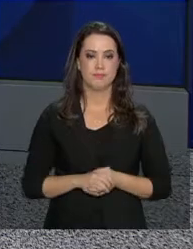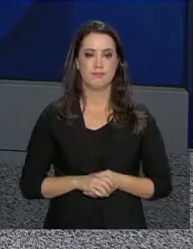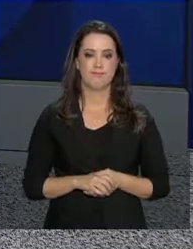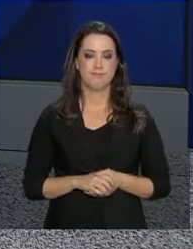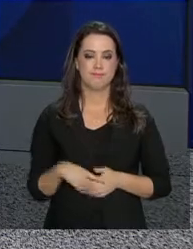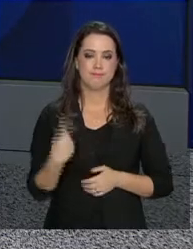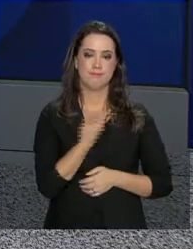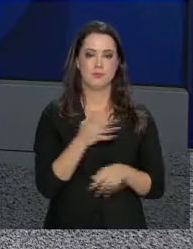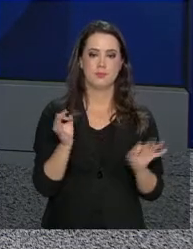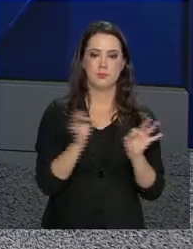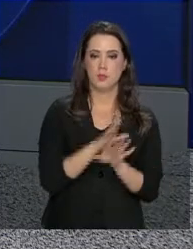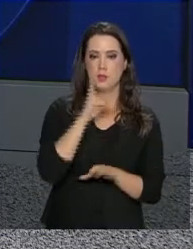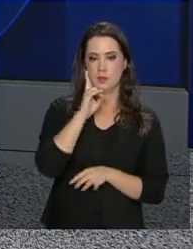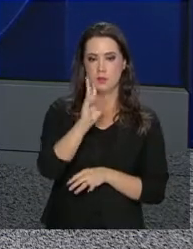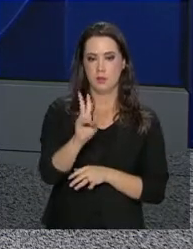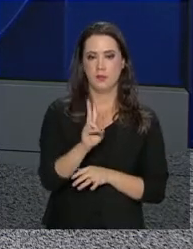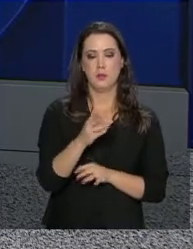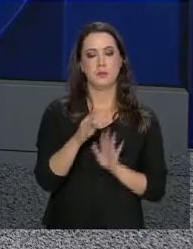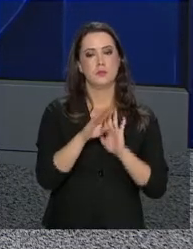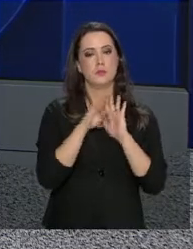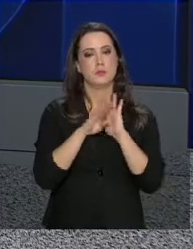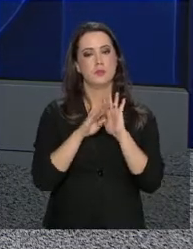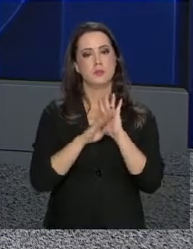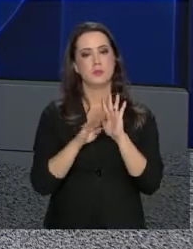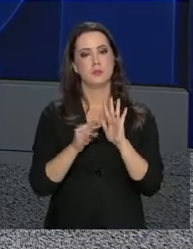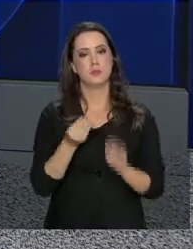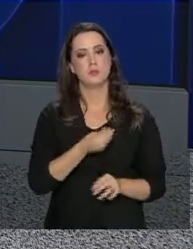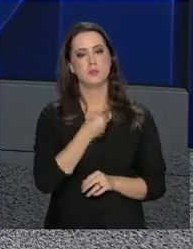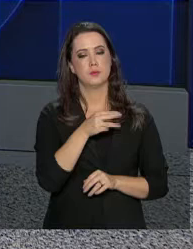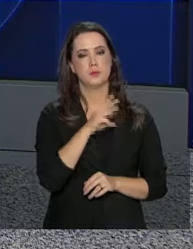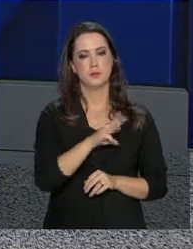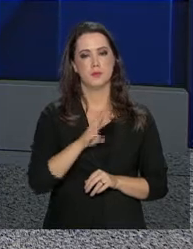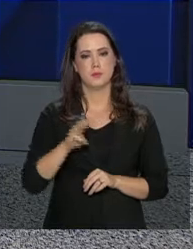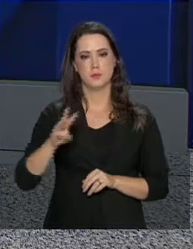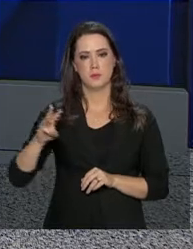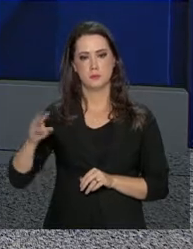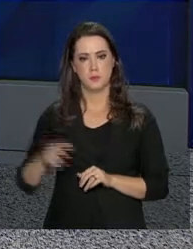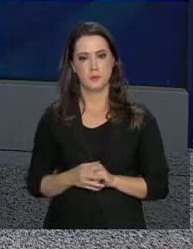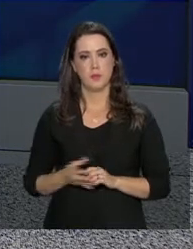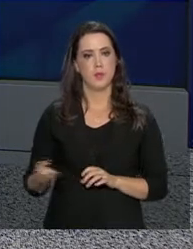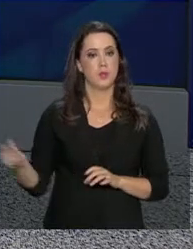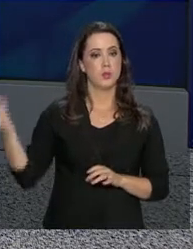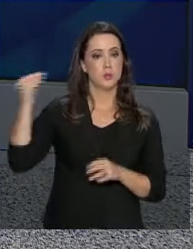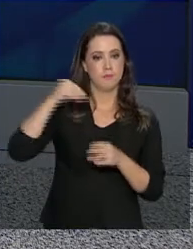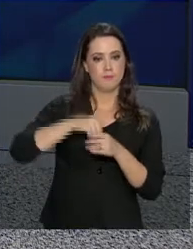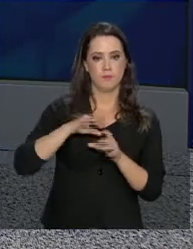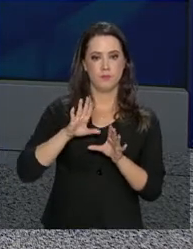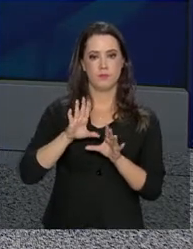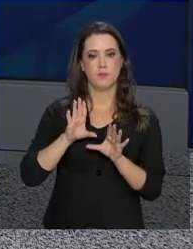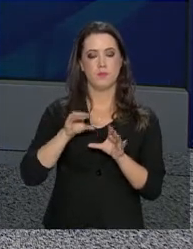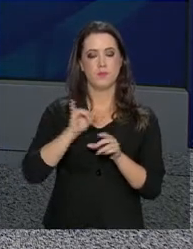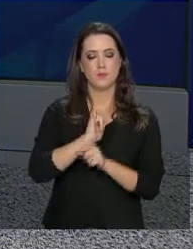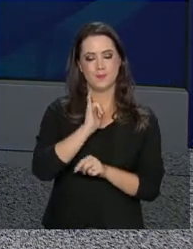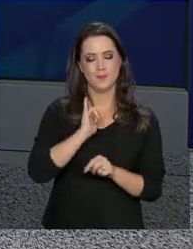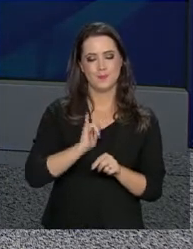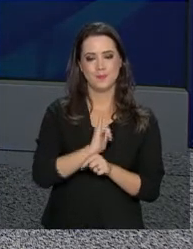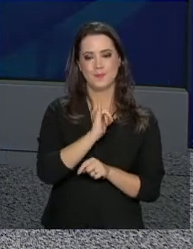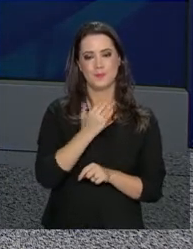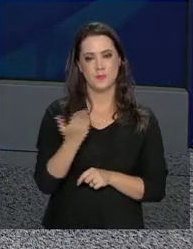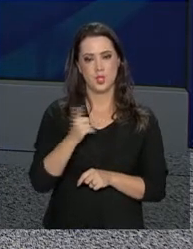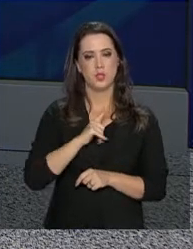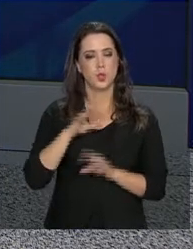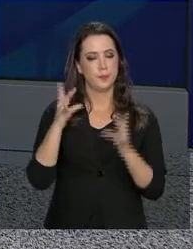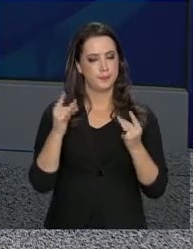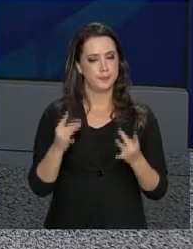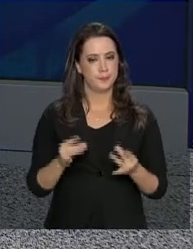nós ficamos por aqui você acompanha nossa programação ao vivo pelo site da npr todas as reportagens estão em nosso